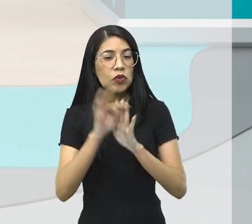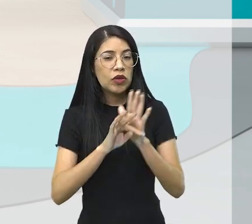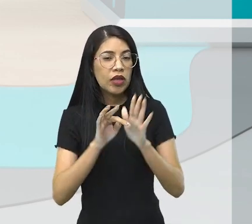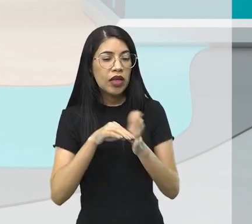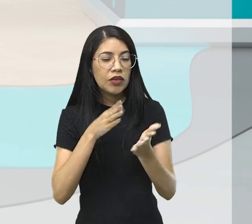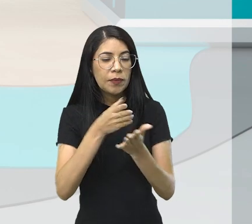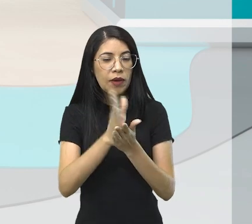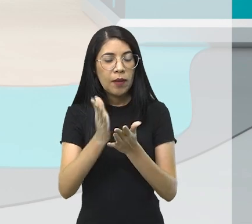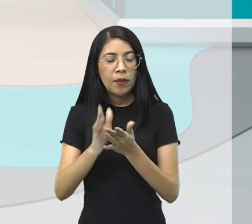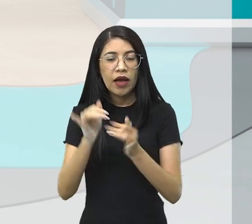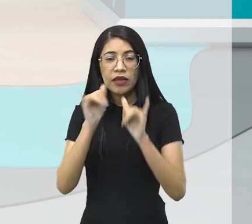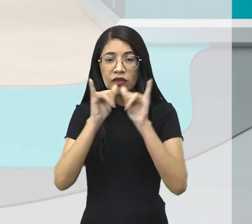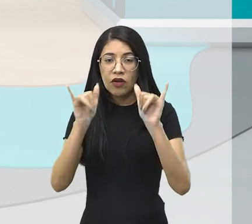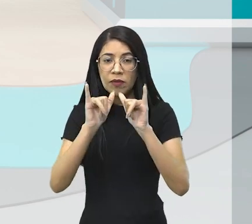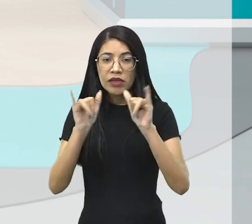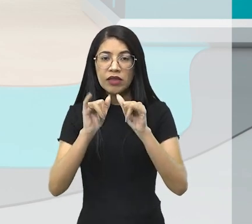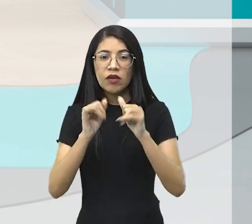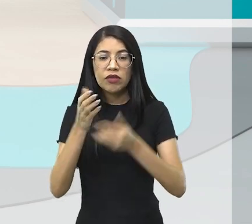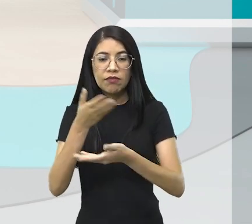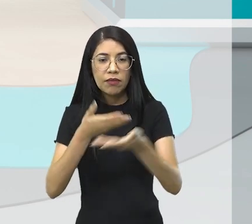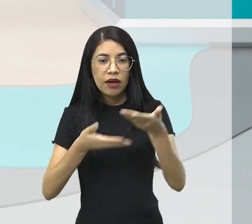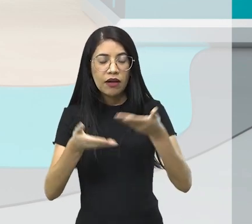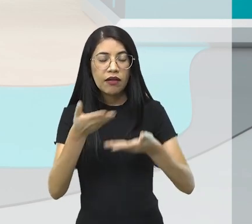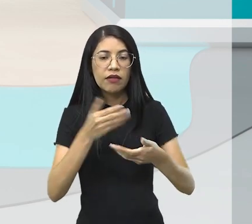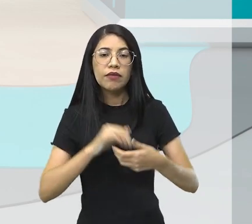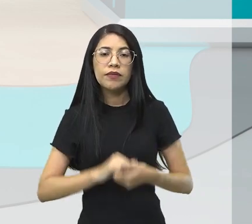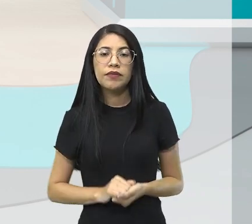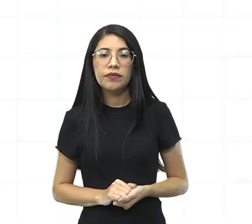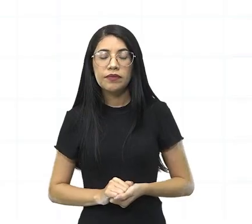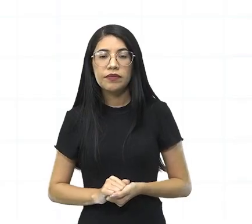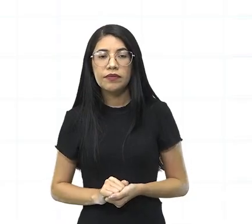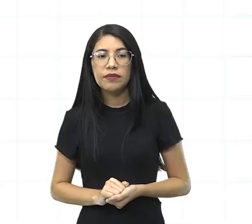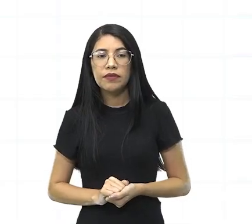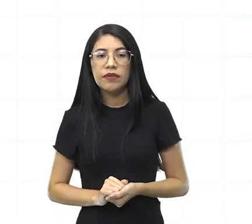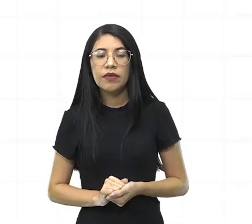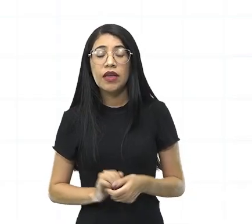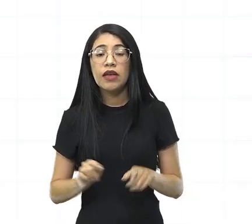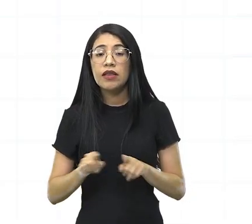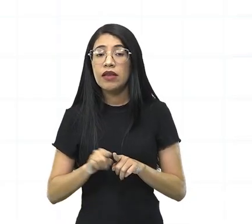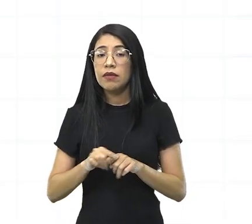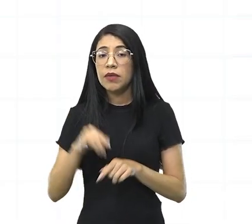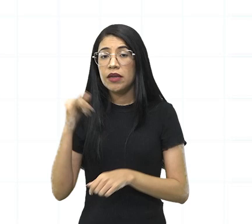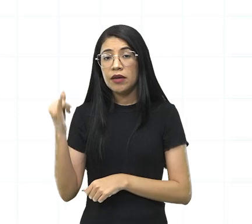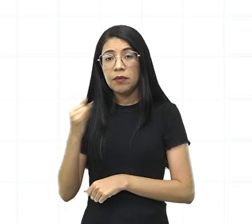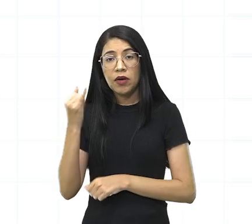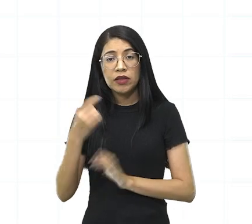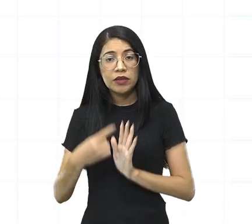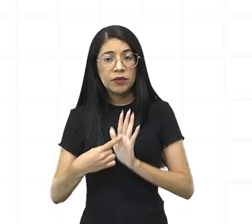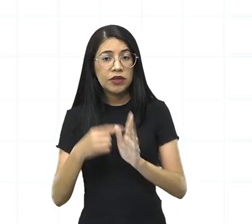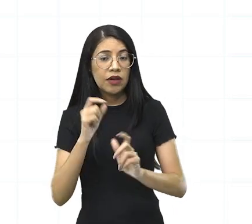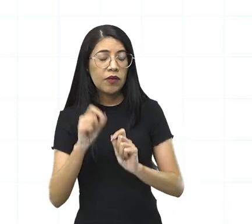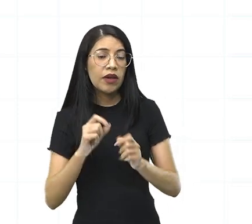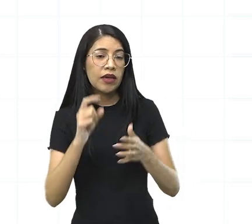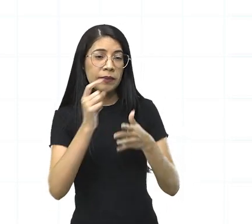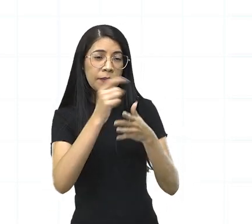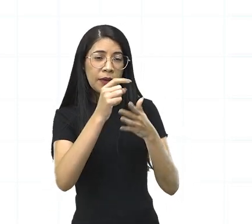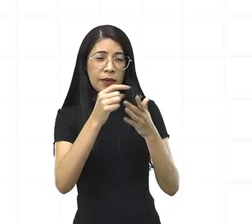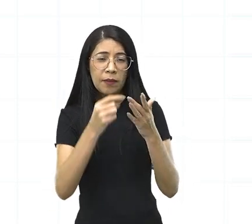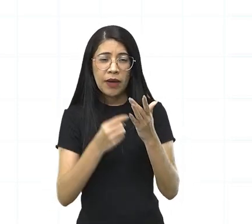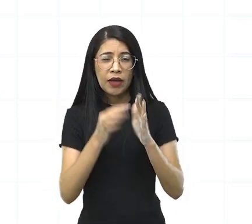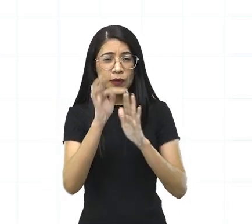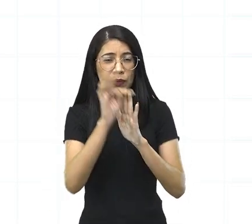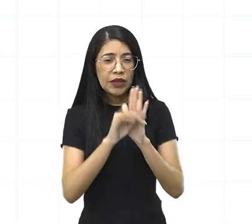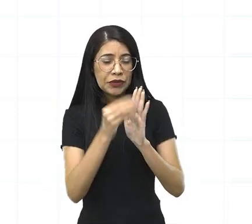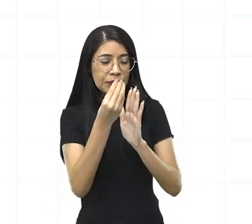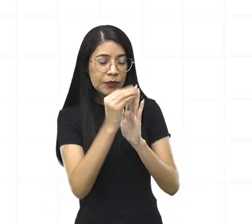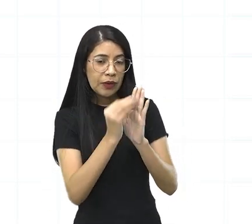de passar aquela mensagem, tá? Continuando, é importante, né, ressaltar que todos os elementos presentes